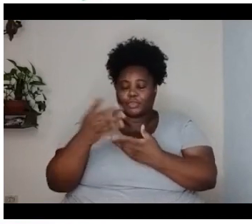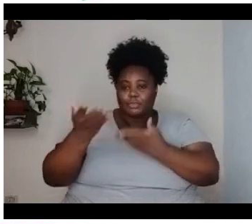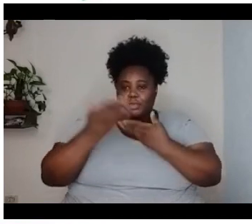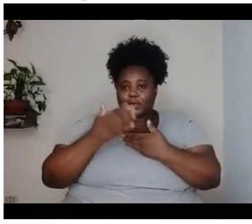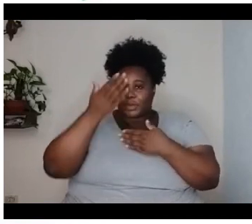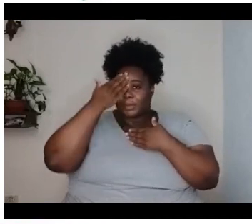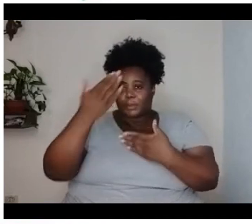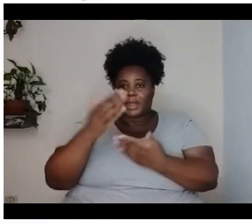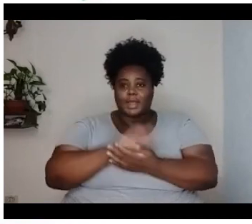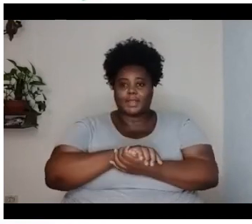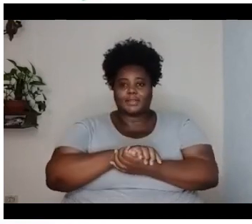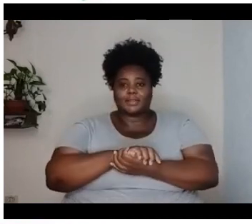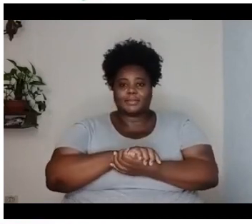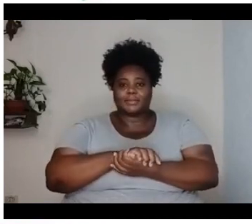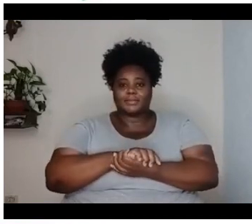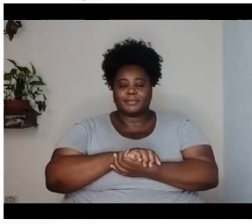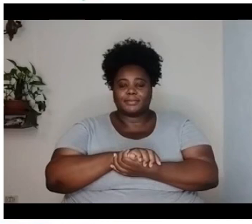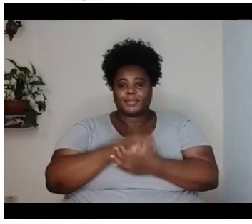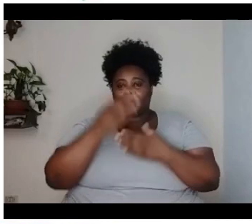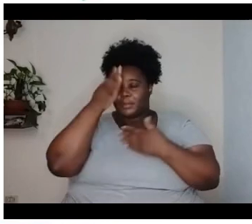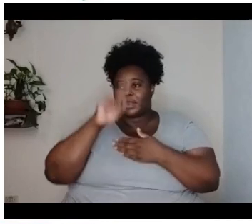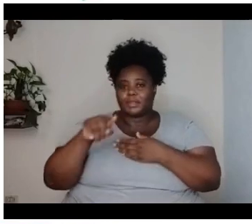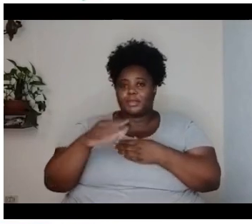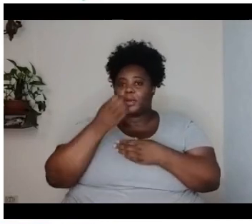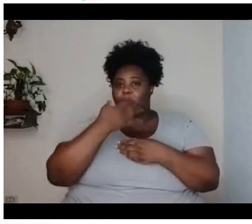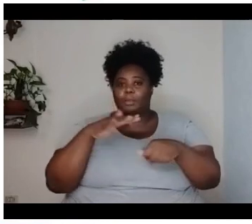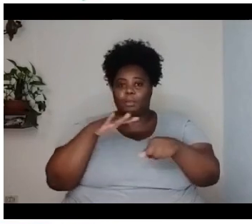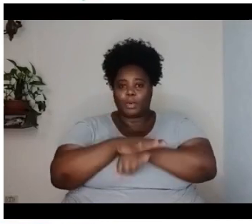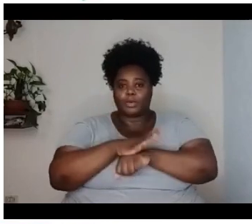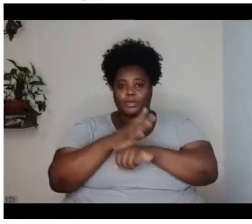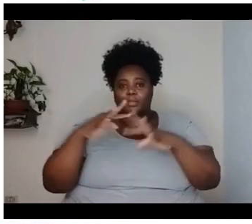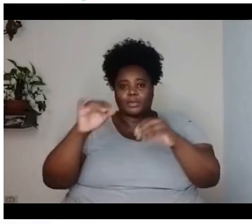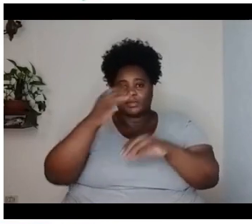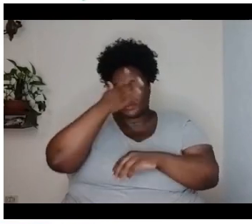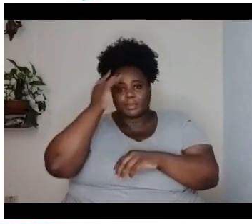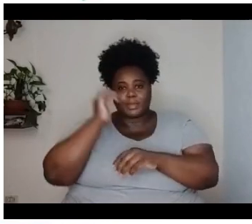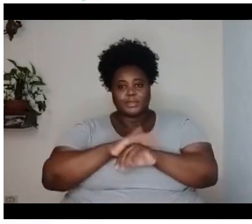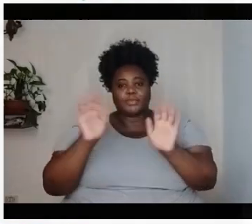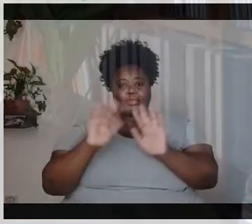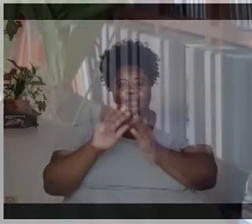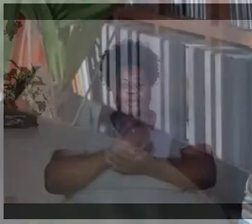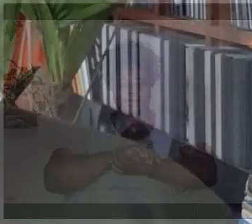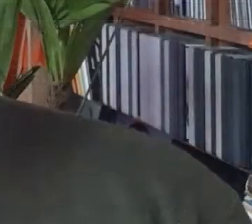Obrigada. Obrigada a você, gente. Boa noite para todo mundo. Tchau.